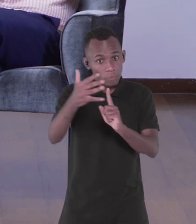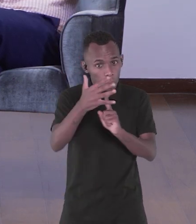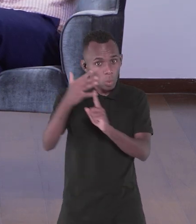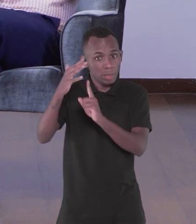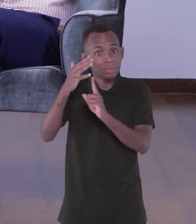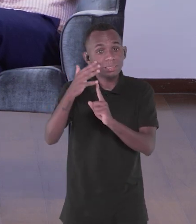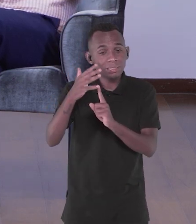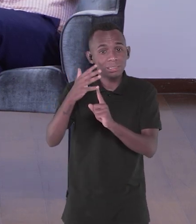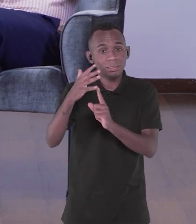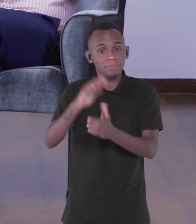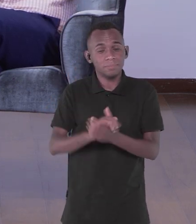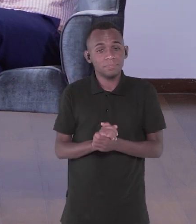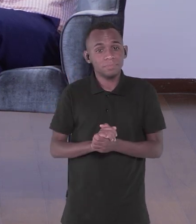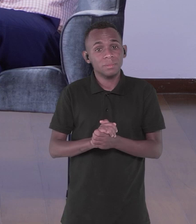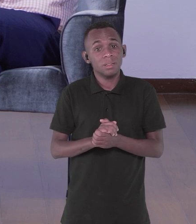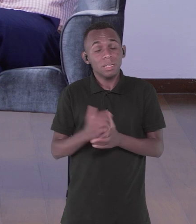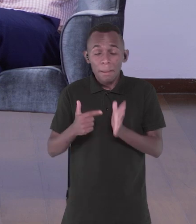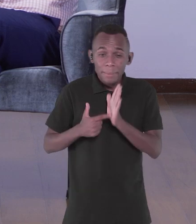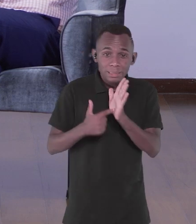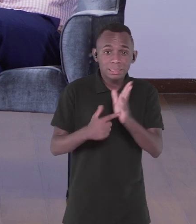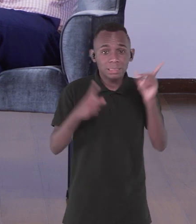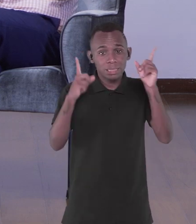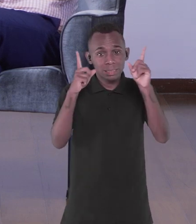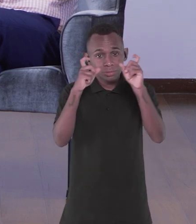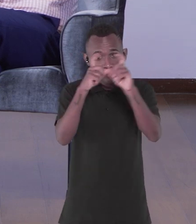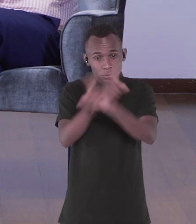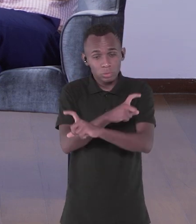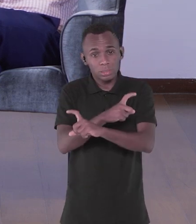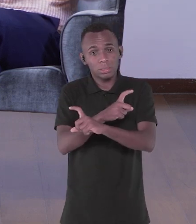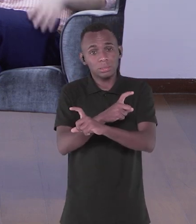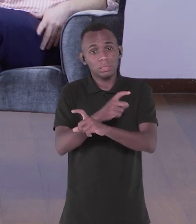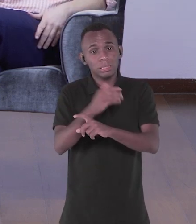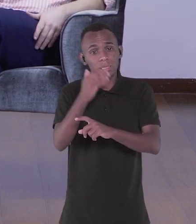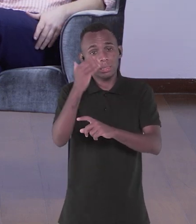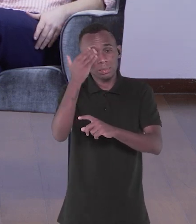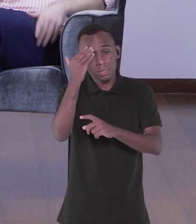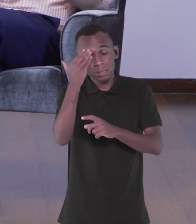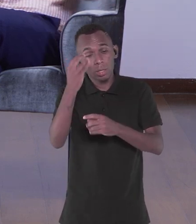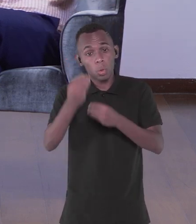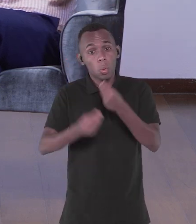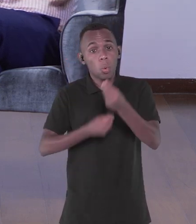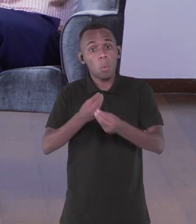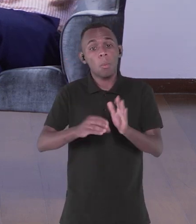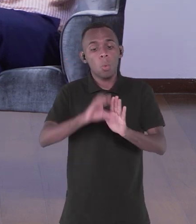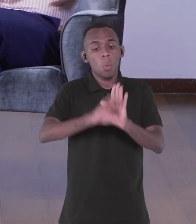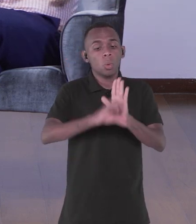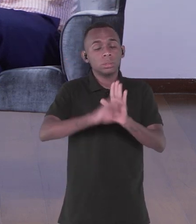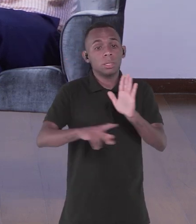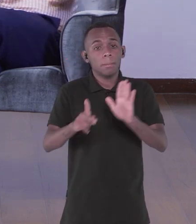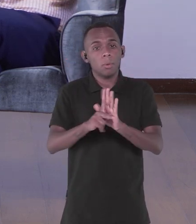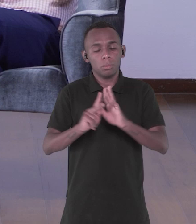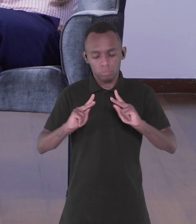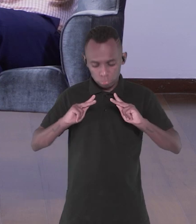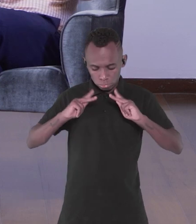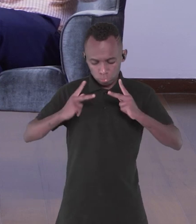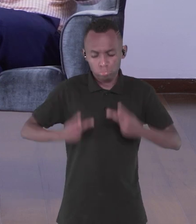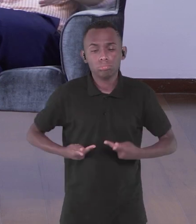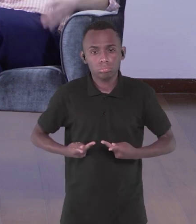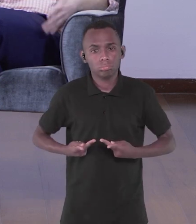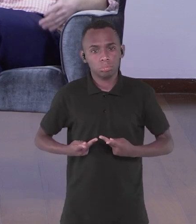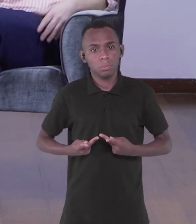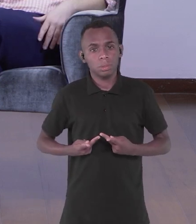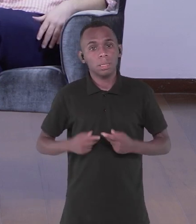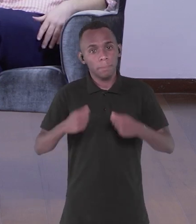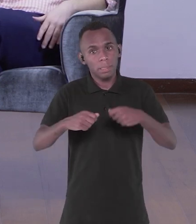que revelam a dificuldade de a gente entender o conceito de humanidade, que é um conceito que ainda precisa ser,